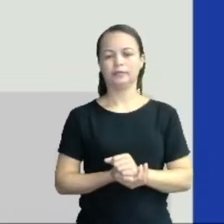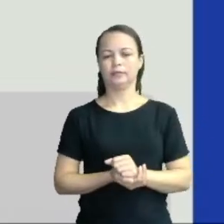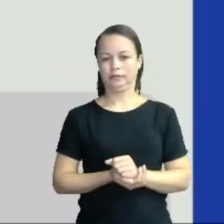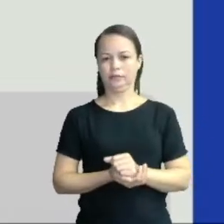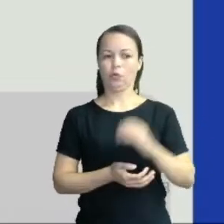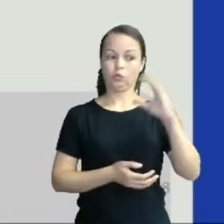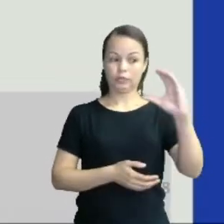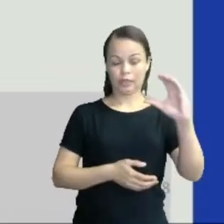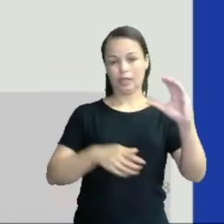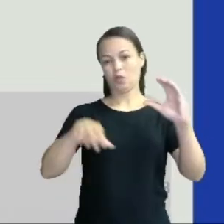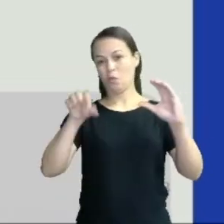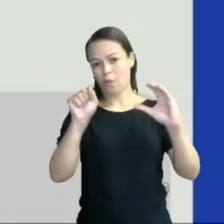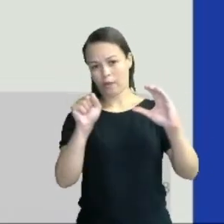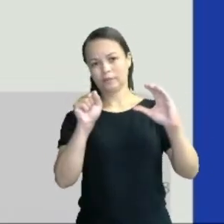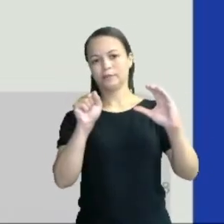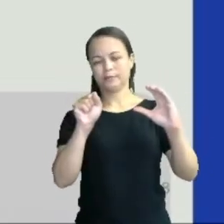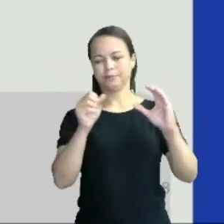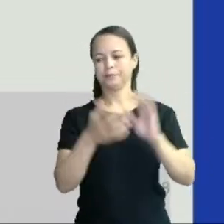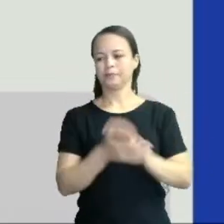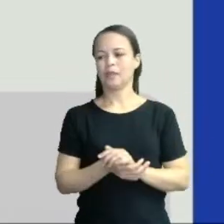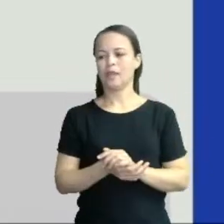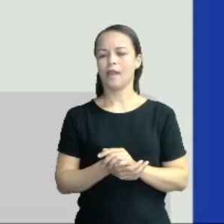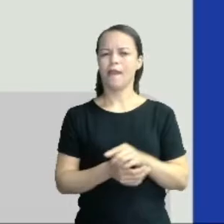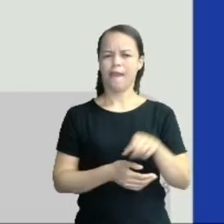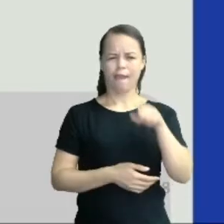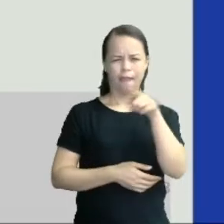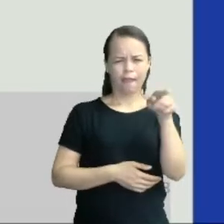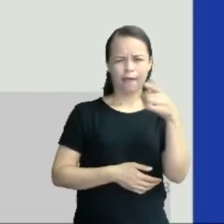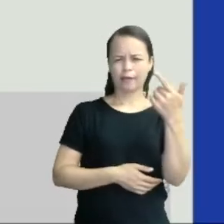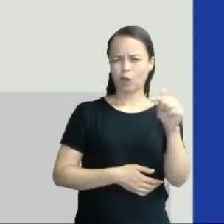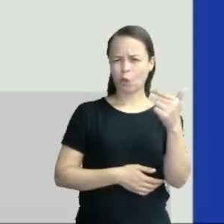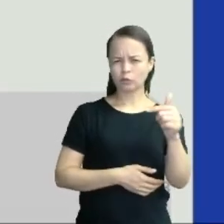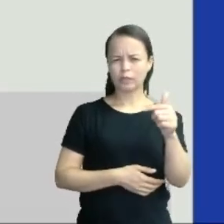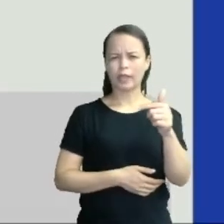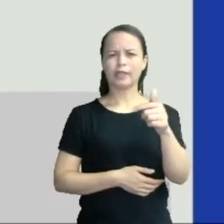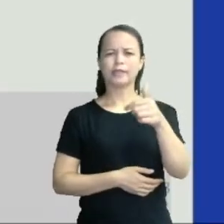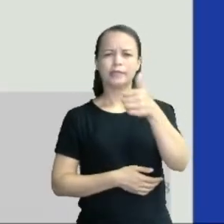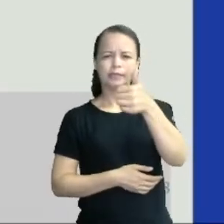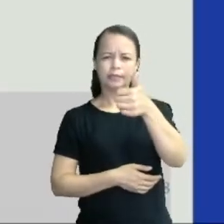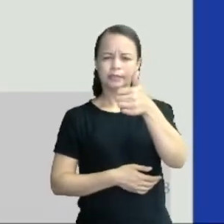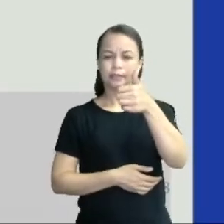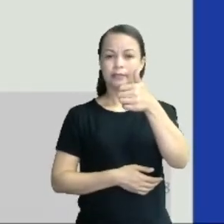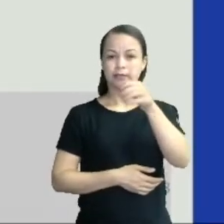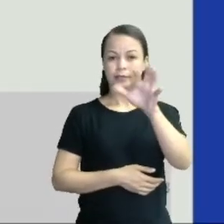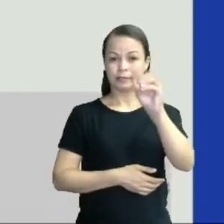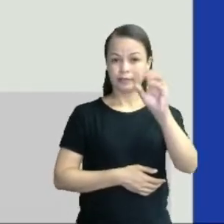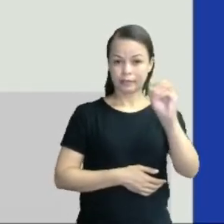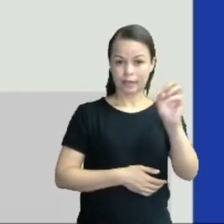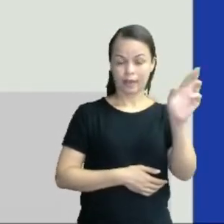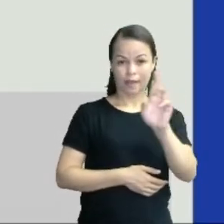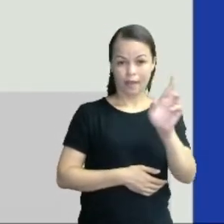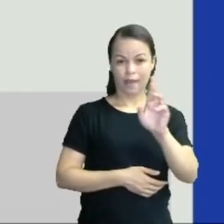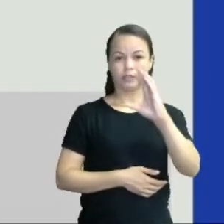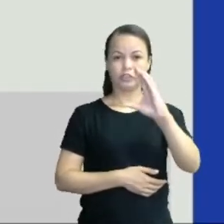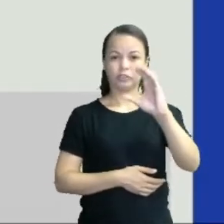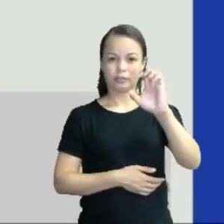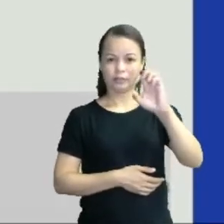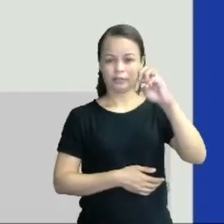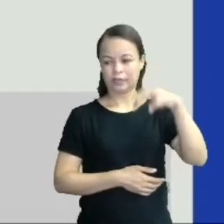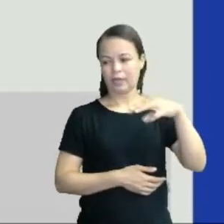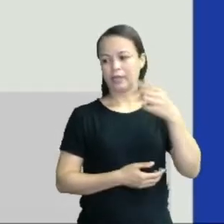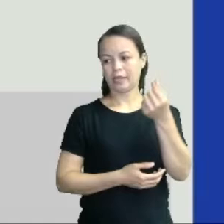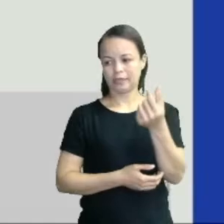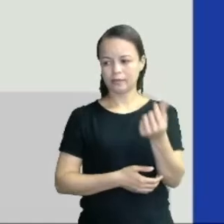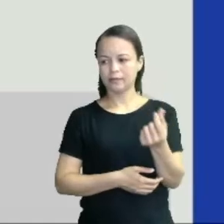e sem com S. Ela não tem 100 reais. Veja que é sem com C, quer dizer algo monetário,